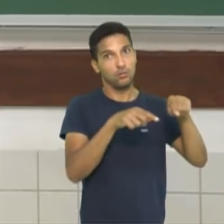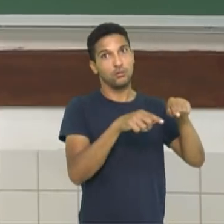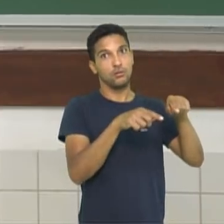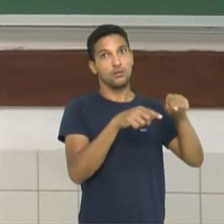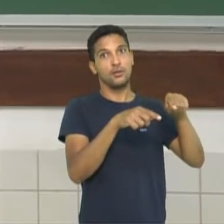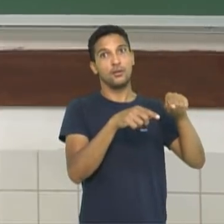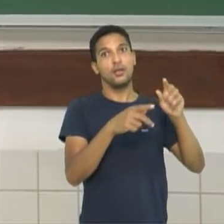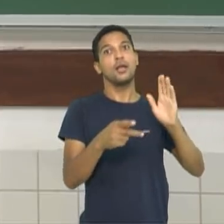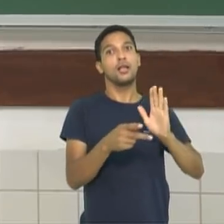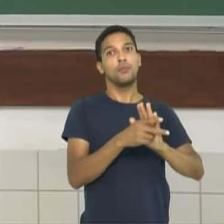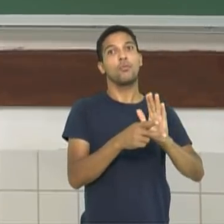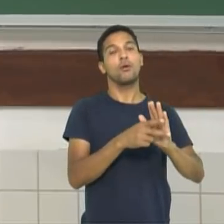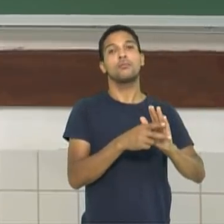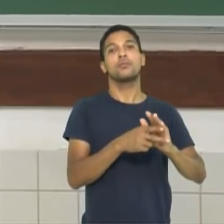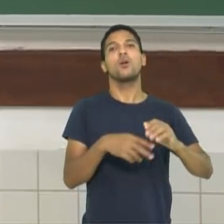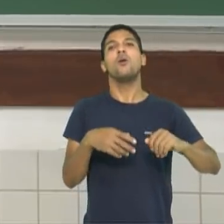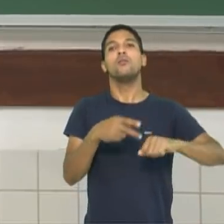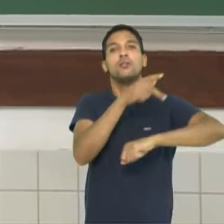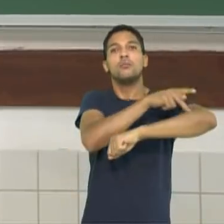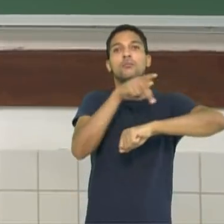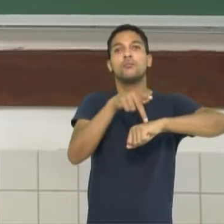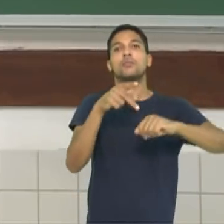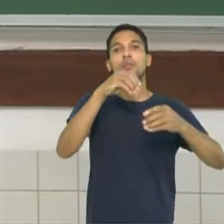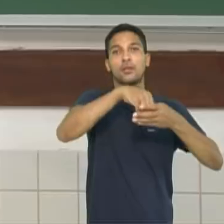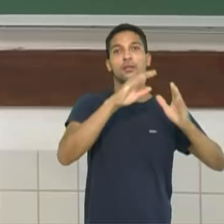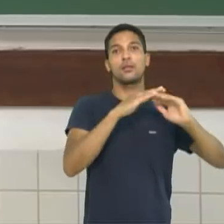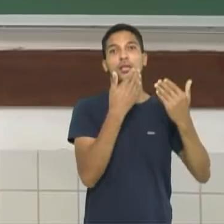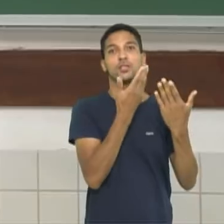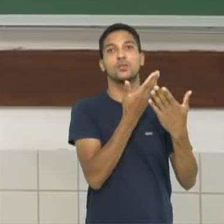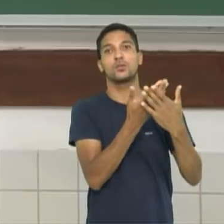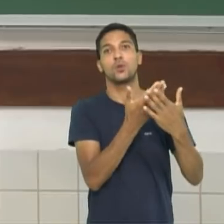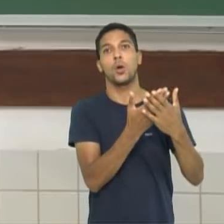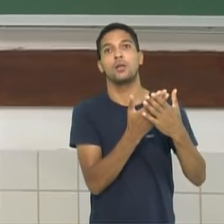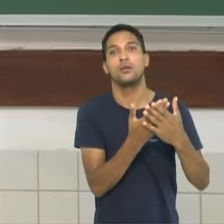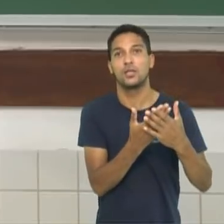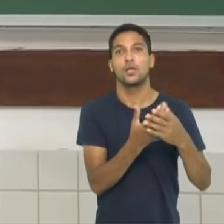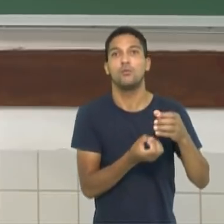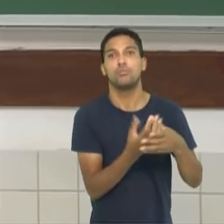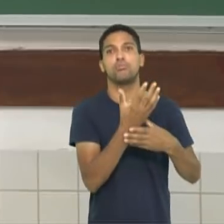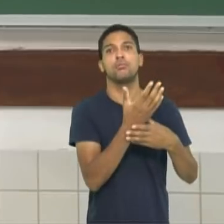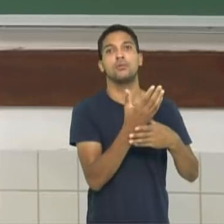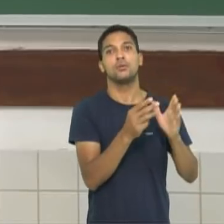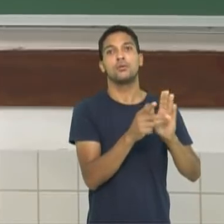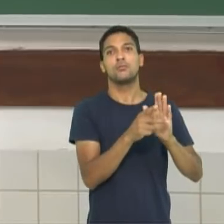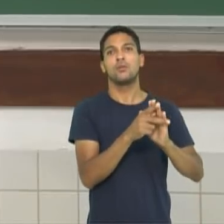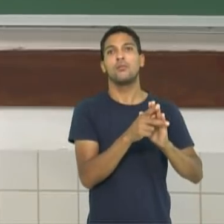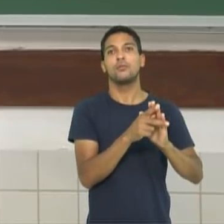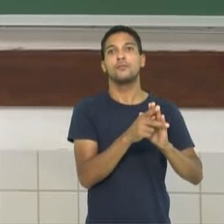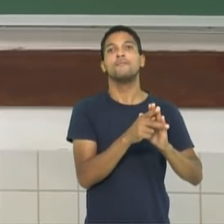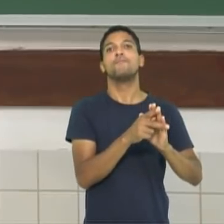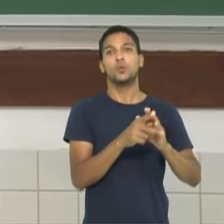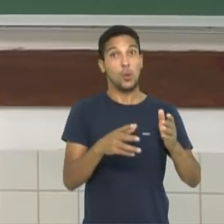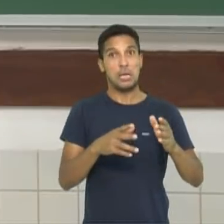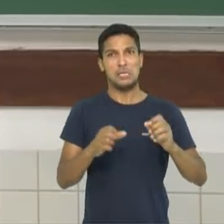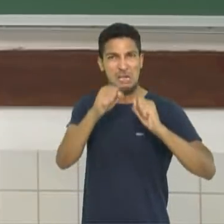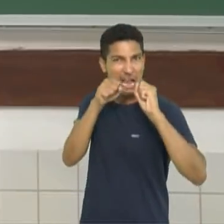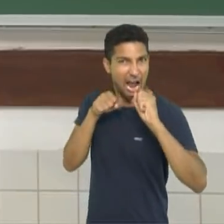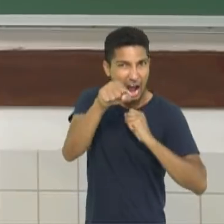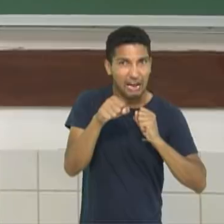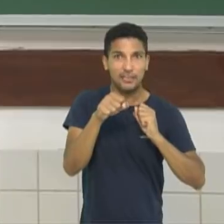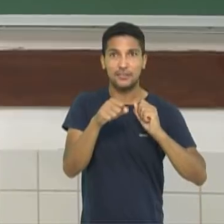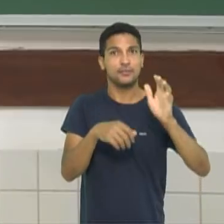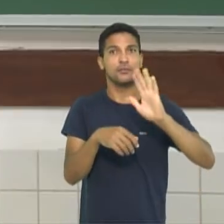humano. A partir de então, o termo empregado no Japão para nomear esse novo âmbito foi Budo. E